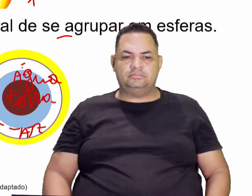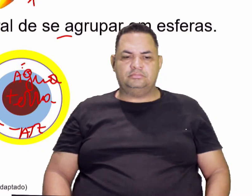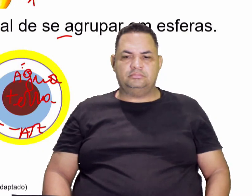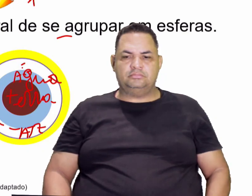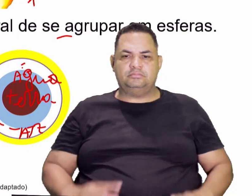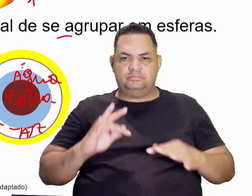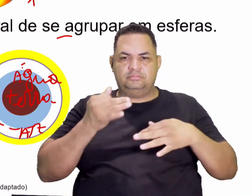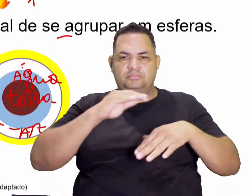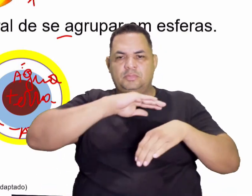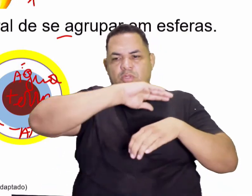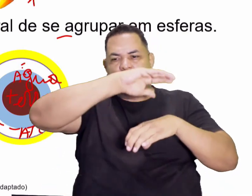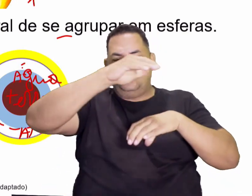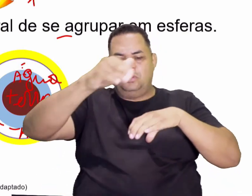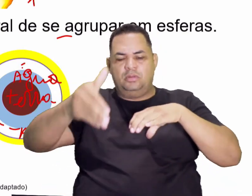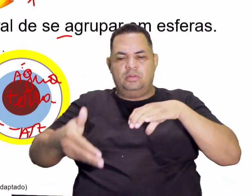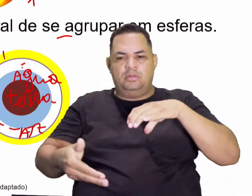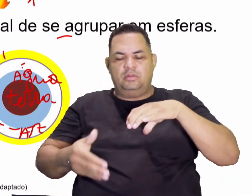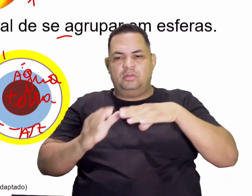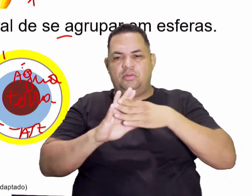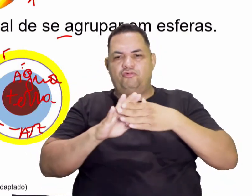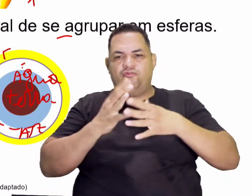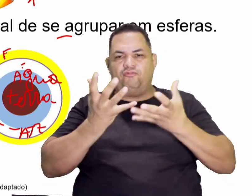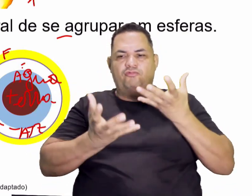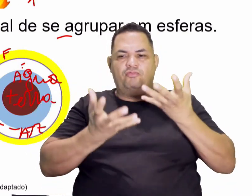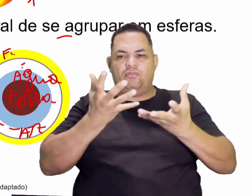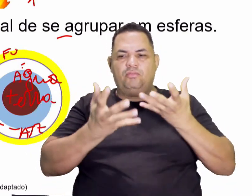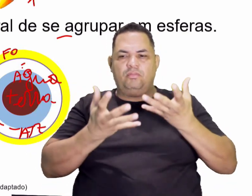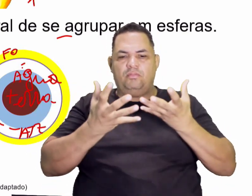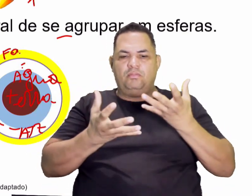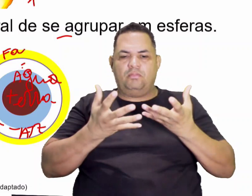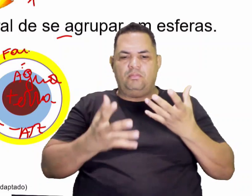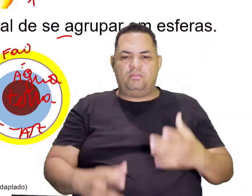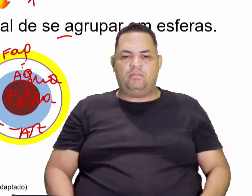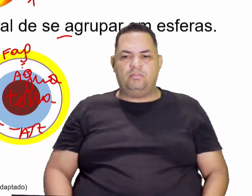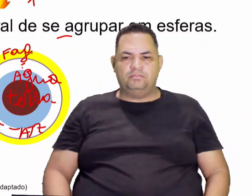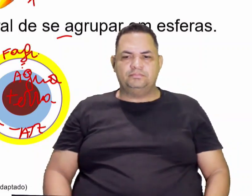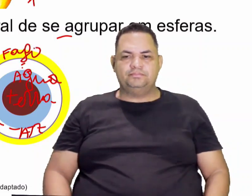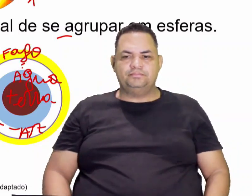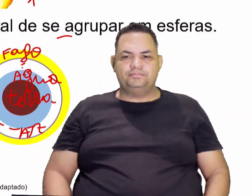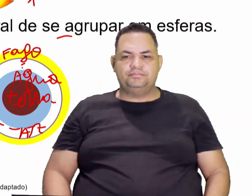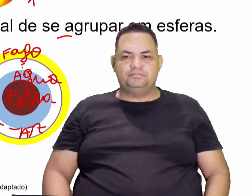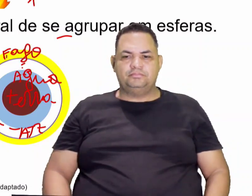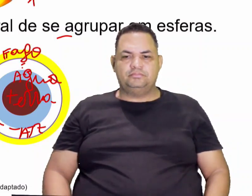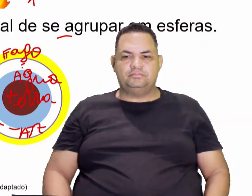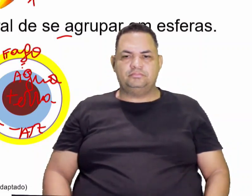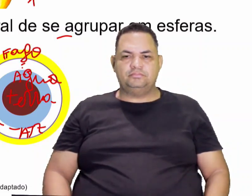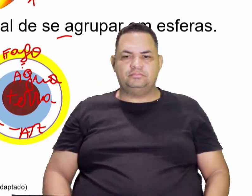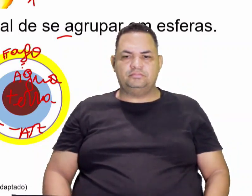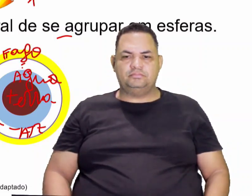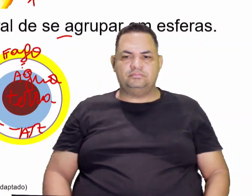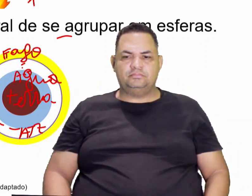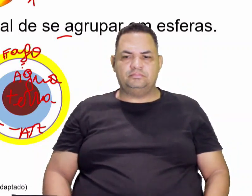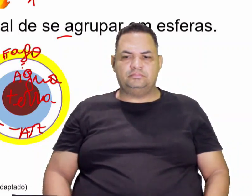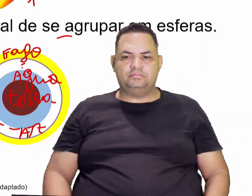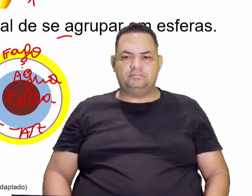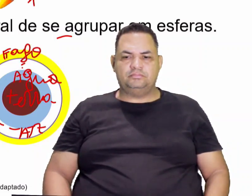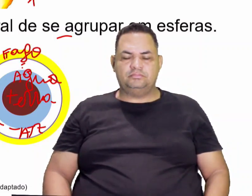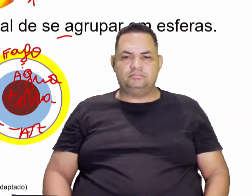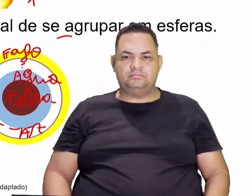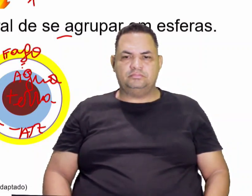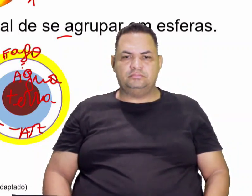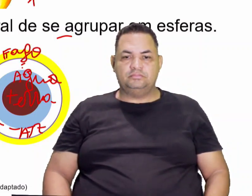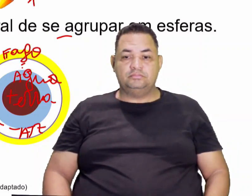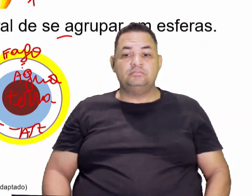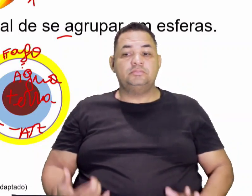E por fim a esfera de fogo, que é o amarelo. Aqui é o fogo. Então, era assim